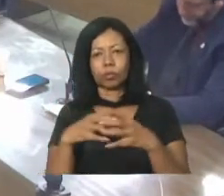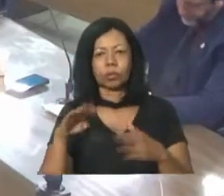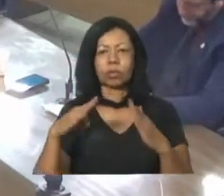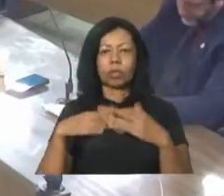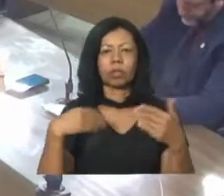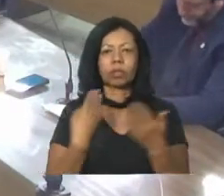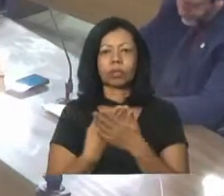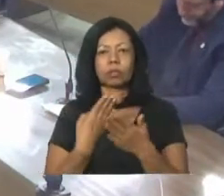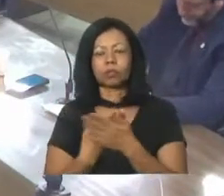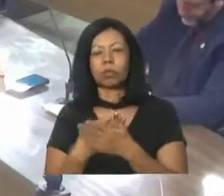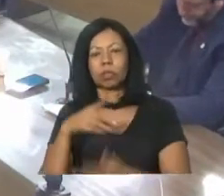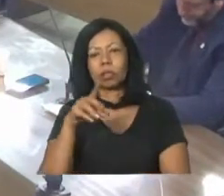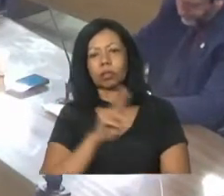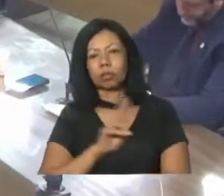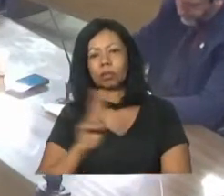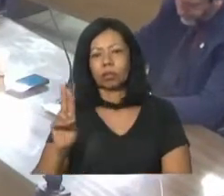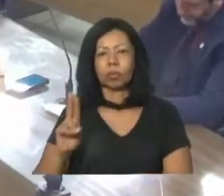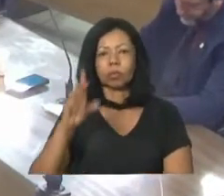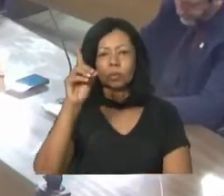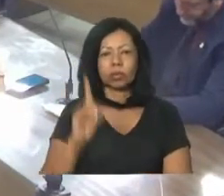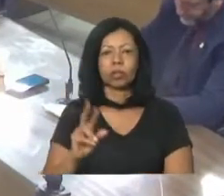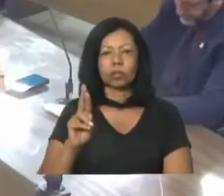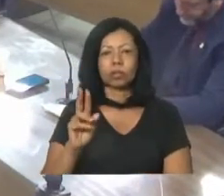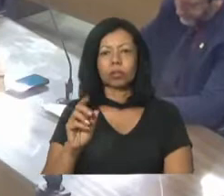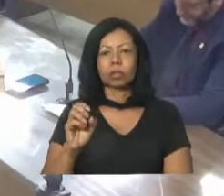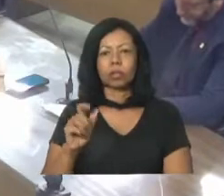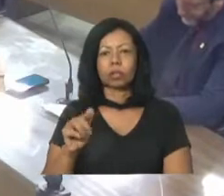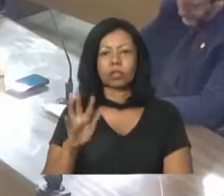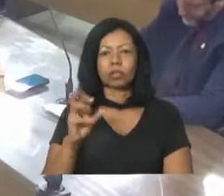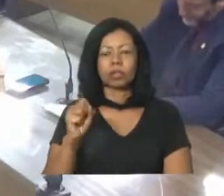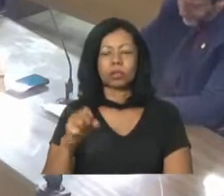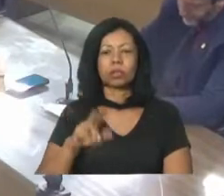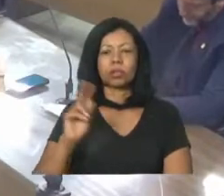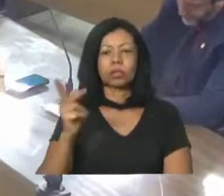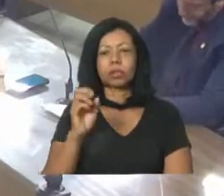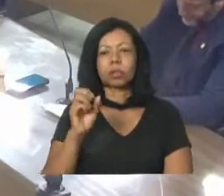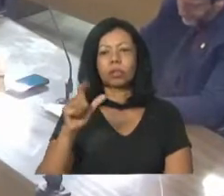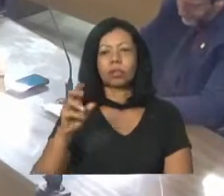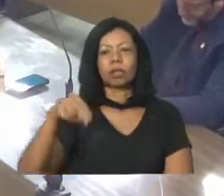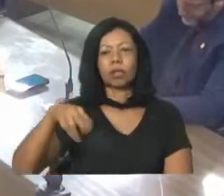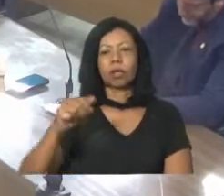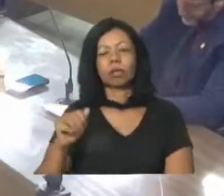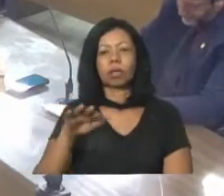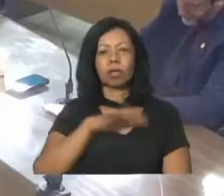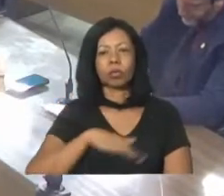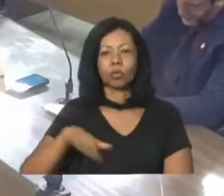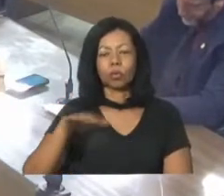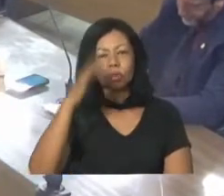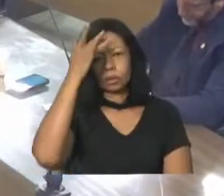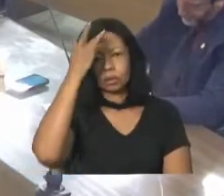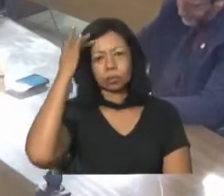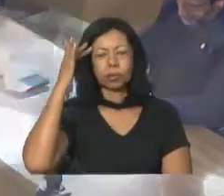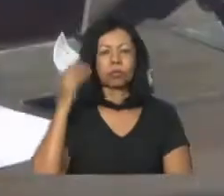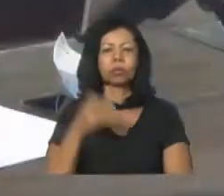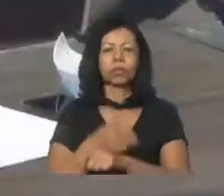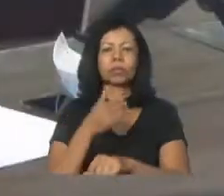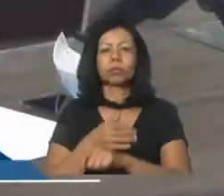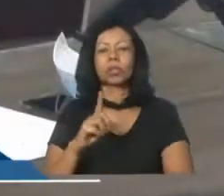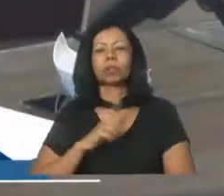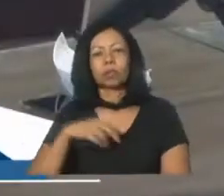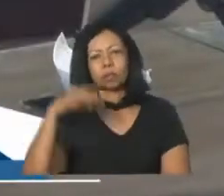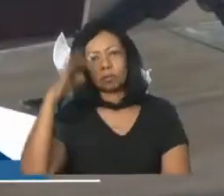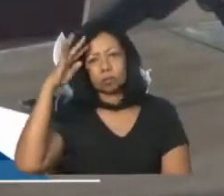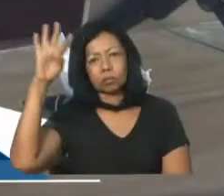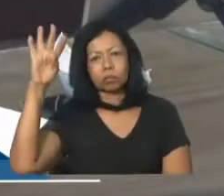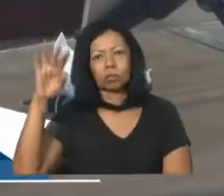Escola Parque dos Sonhos, em nome do diretor, professor Regis, professora Helena, a todos os patinadores, a todos os artistas. E eu tenho um sonho